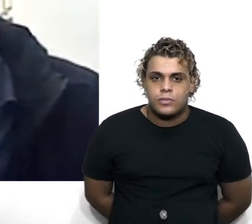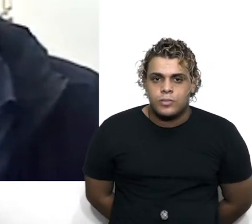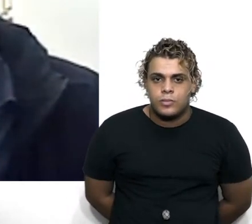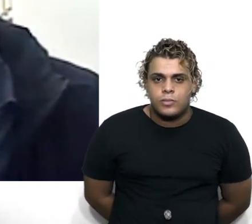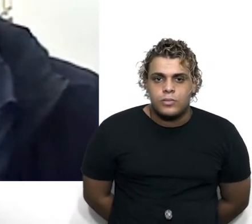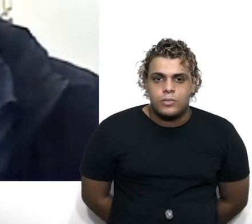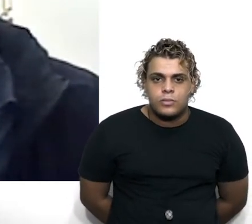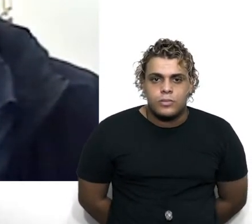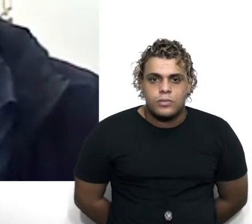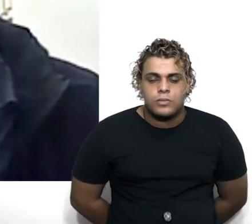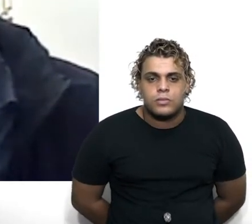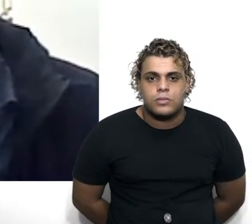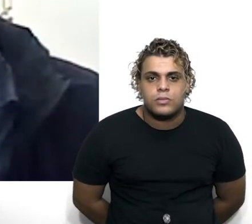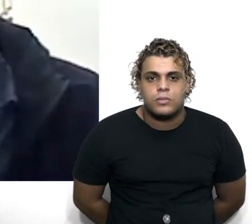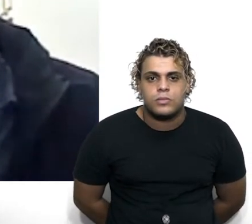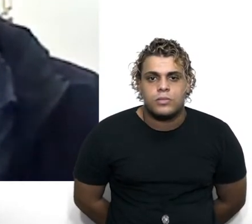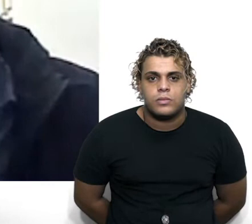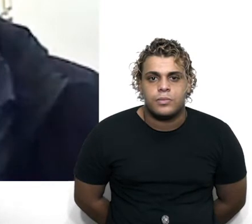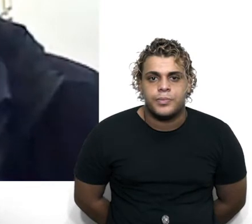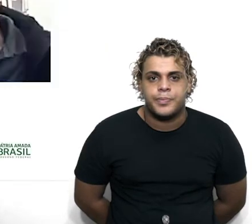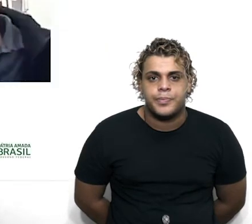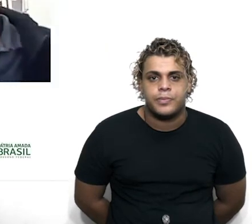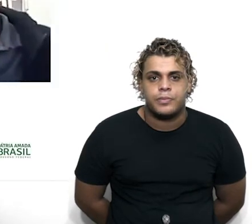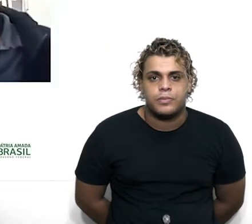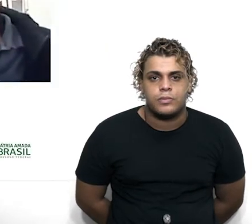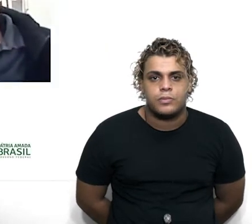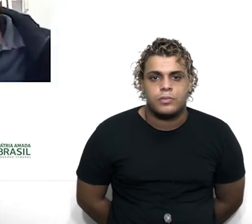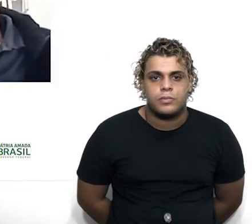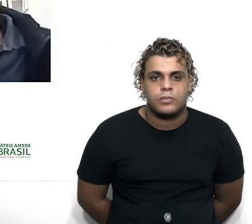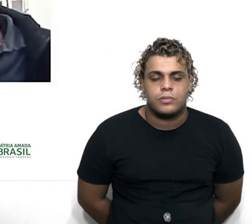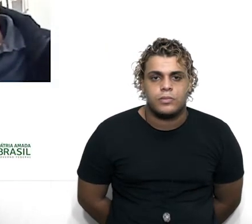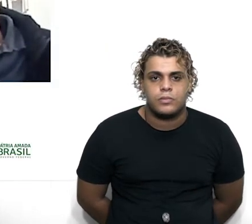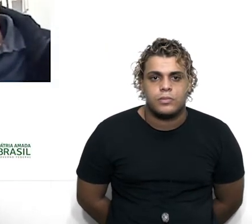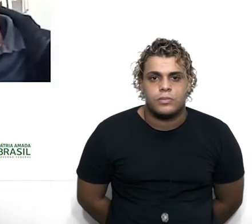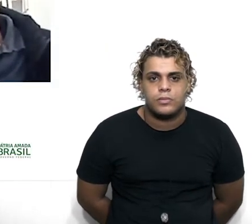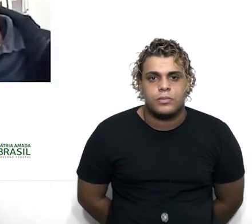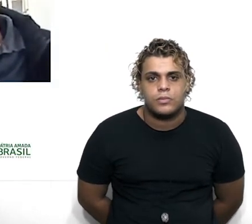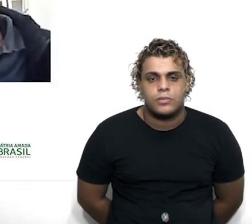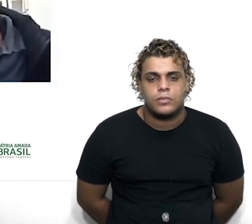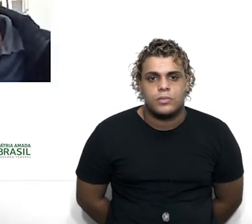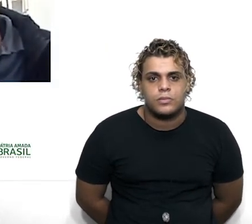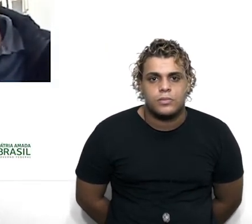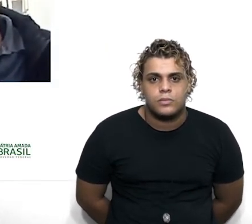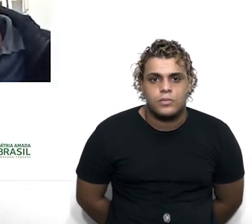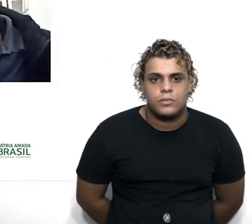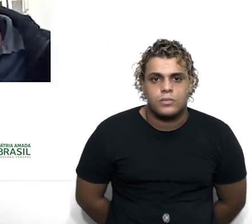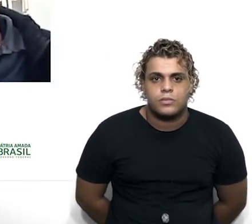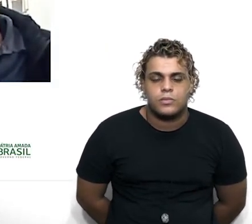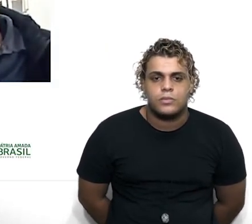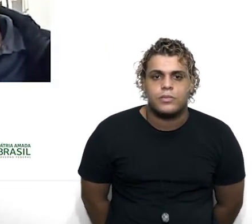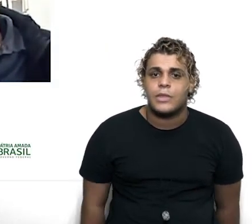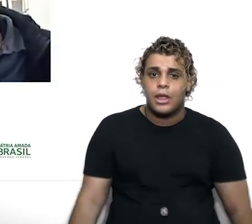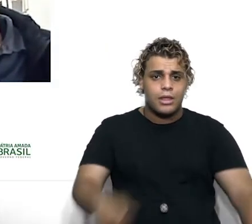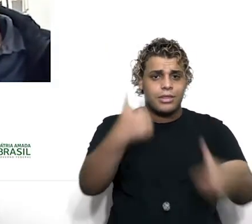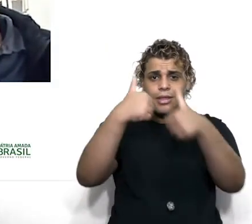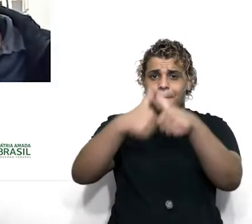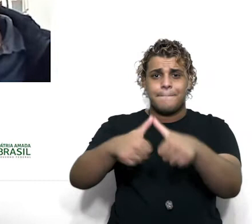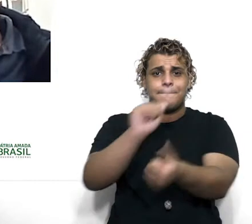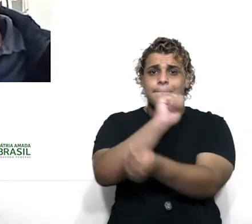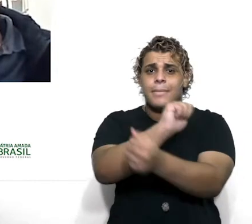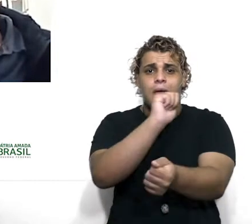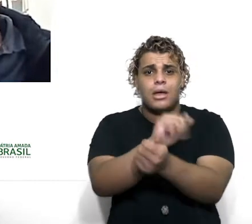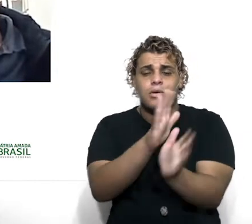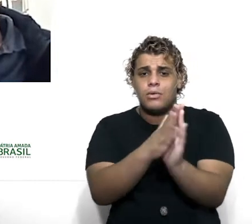dia vou terminar de publicar. Você parou esse livro, Gonçalo? Como? Você parou o livro porque ele